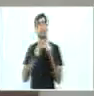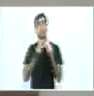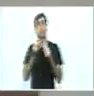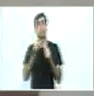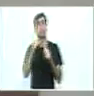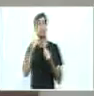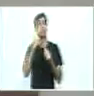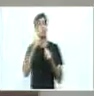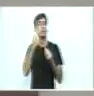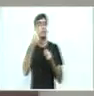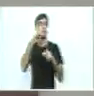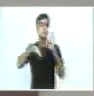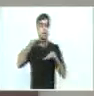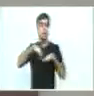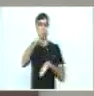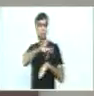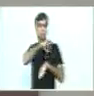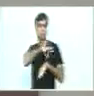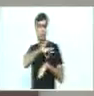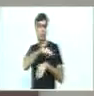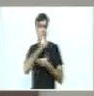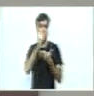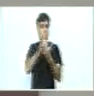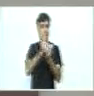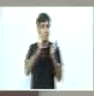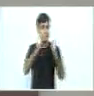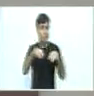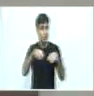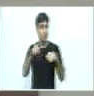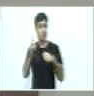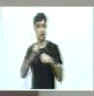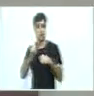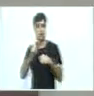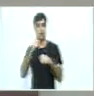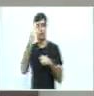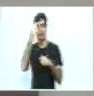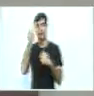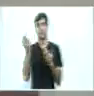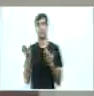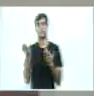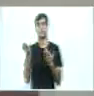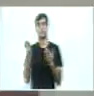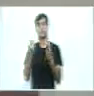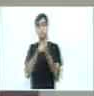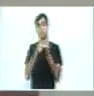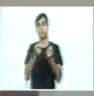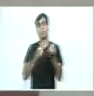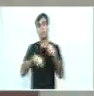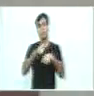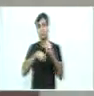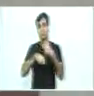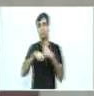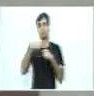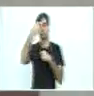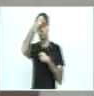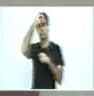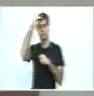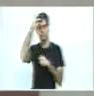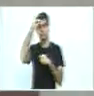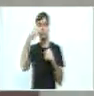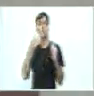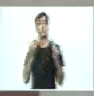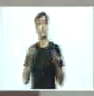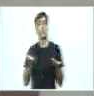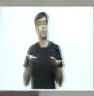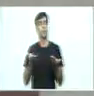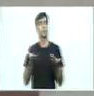a aprovação e implantação desse plano de cargos e salário iria repercutir nas contas do município. De tal maneira